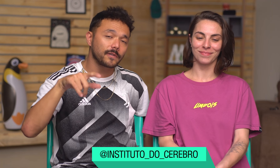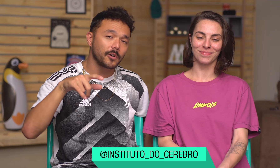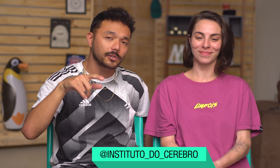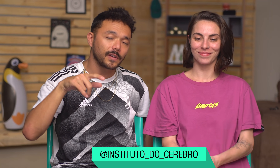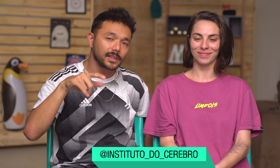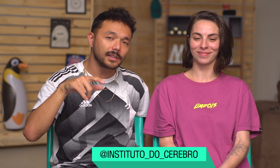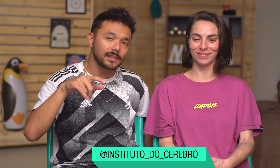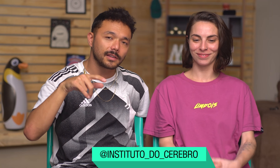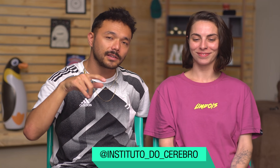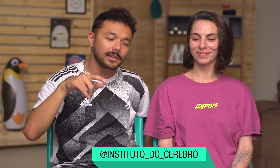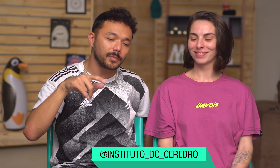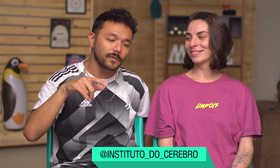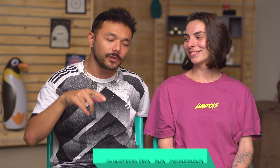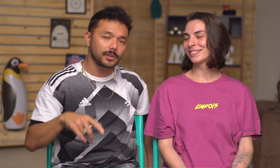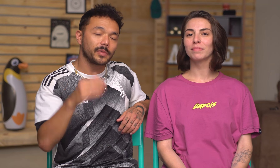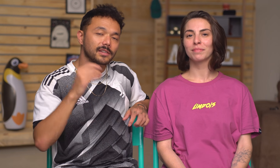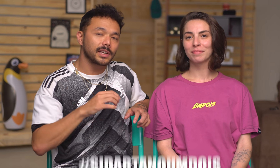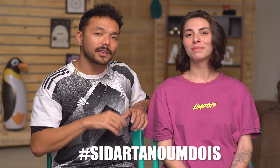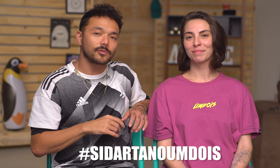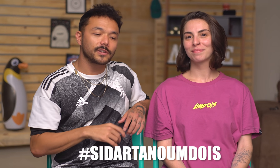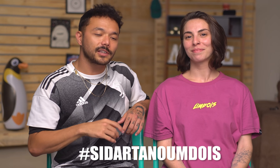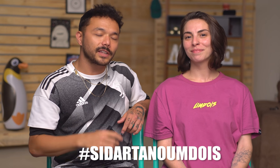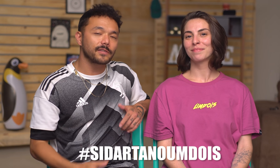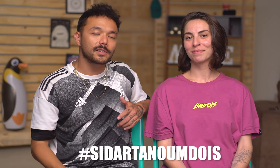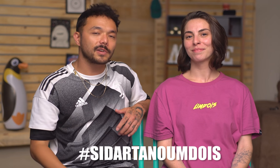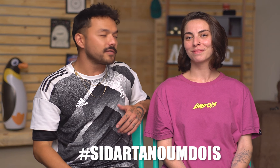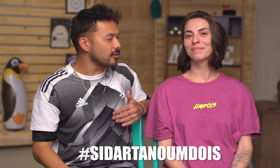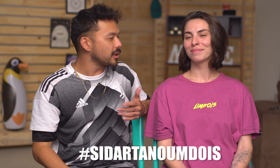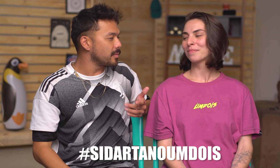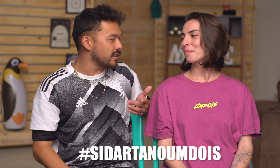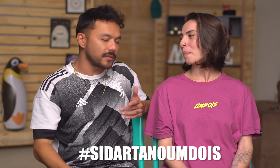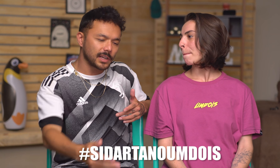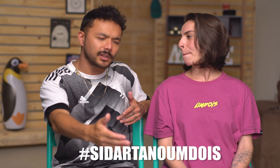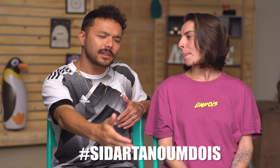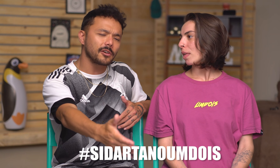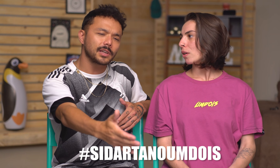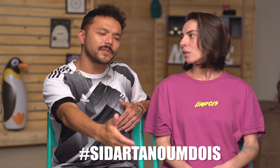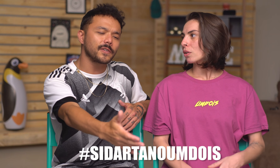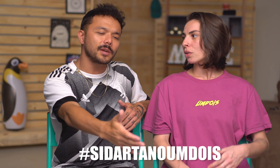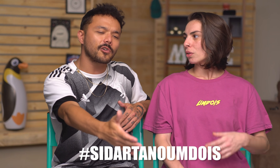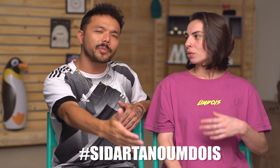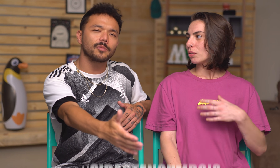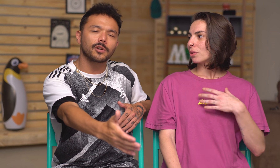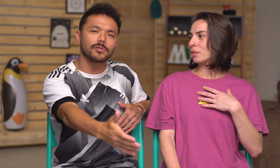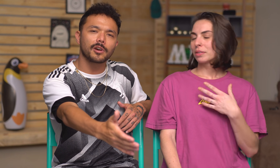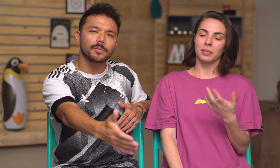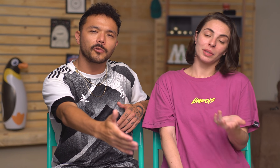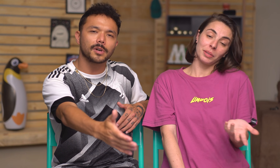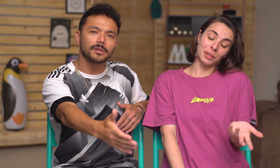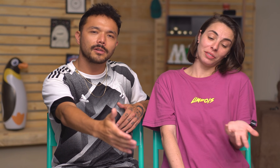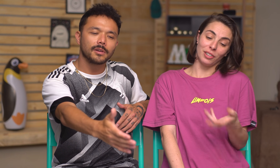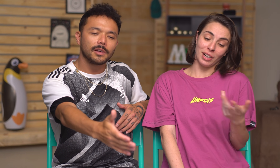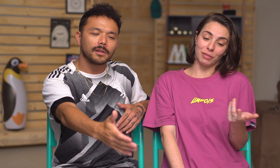na última foto que vai ter desse perfil e comenta o Siddhartha num 2, que a gente vai tentar fazer. Imagina fazer um roda-brisa de verdade. Porque se roda-viva aí é mó cópia do bagulho